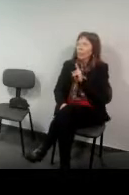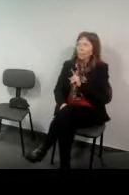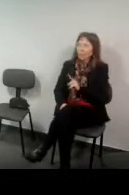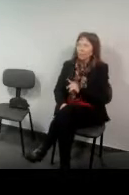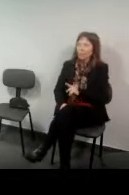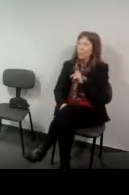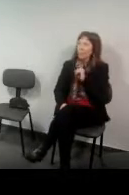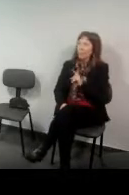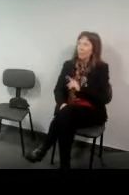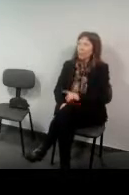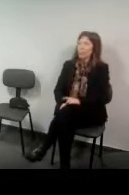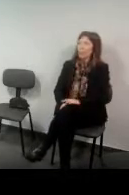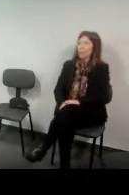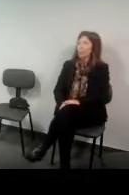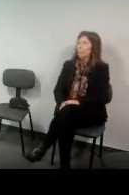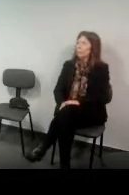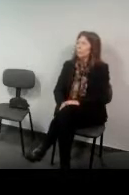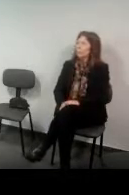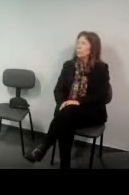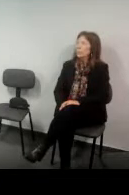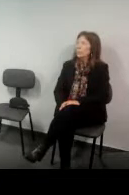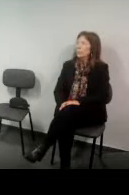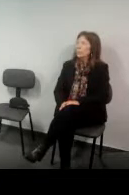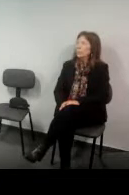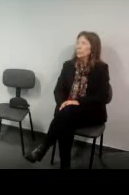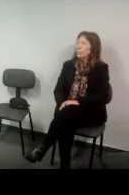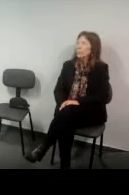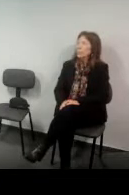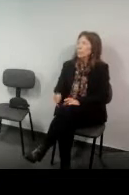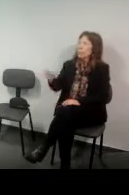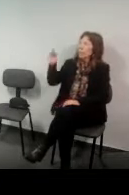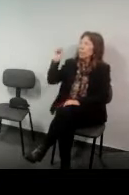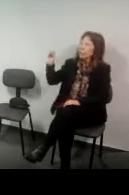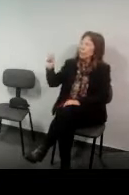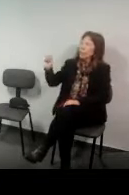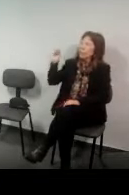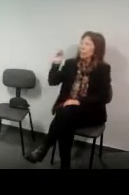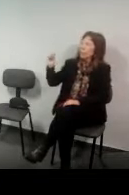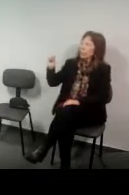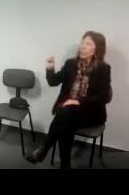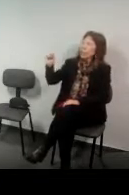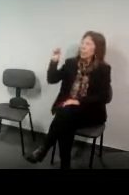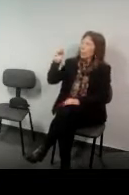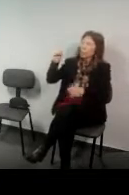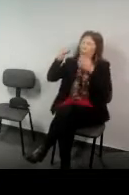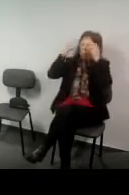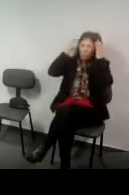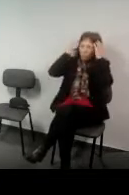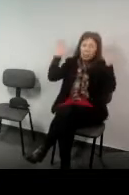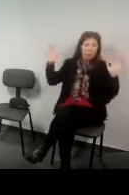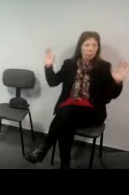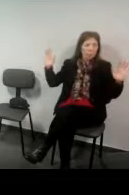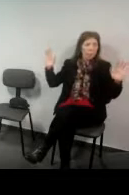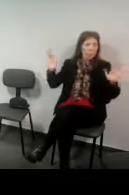Às vezes não tem nada, não aparece nada, ela não fala nada. Né? Na região... Às vezes a queixa dela, ela vem com